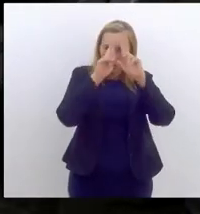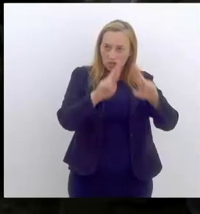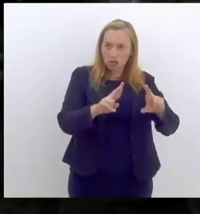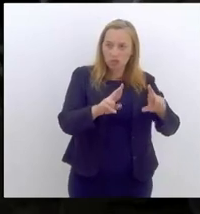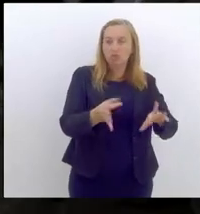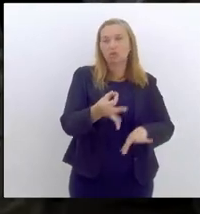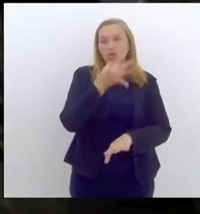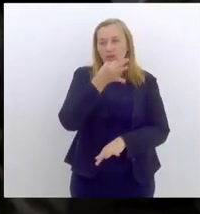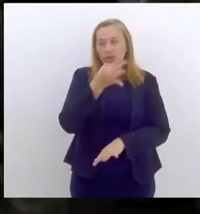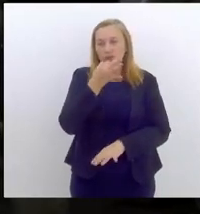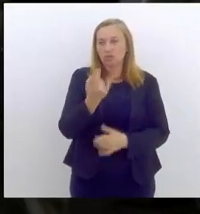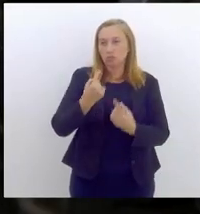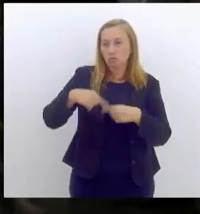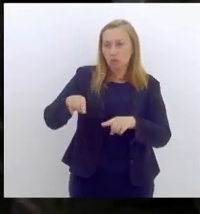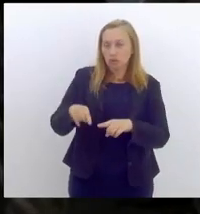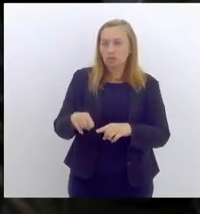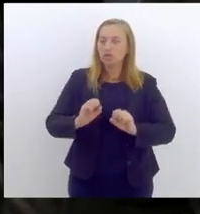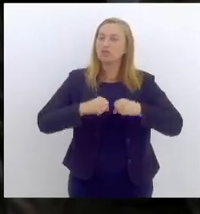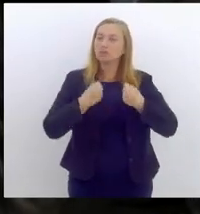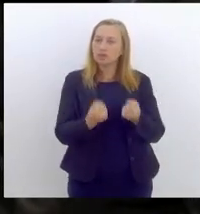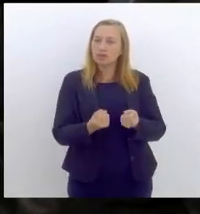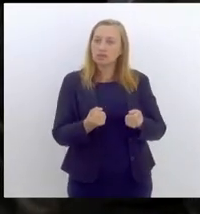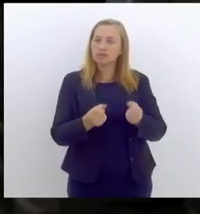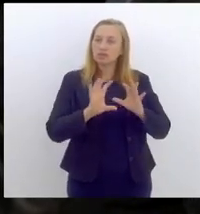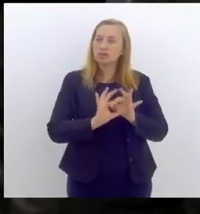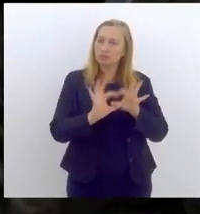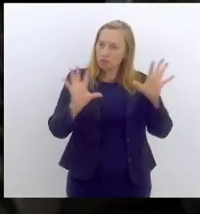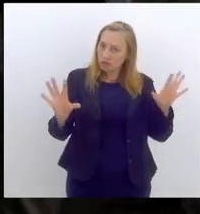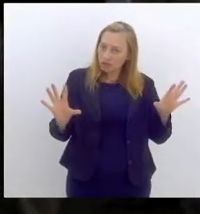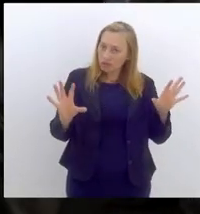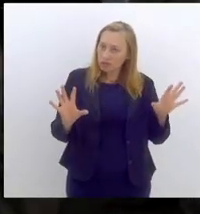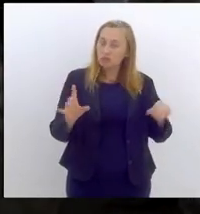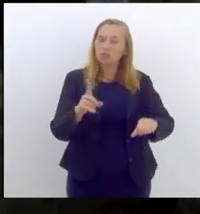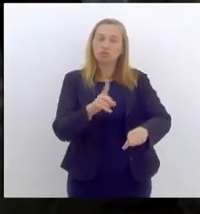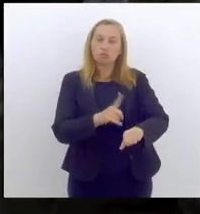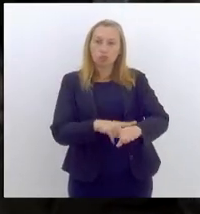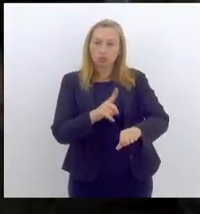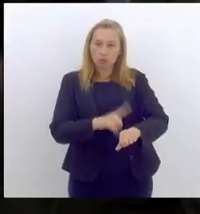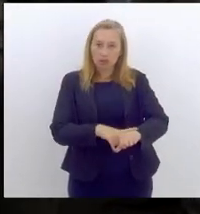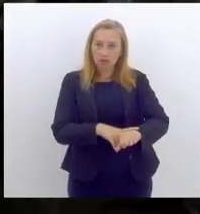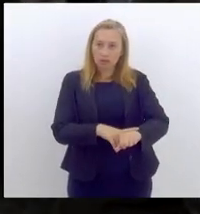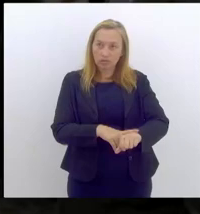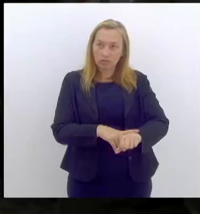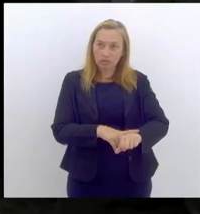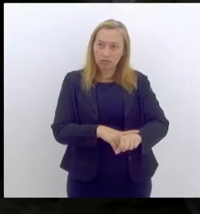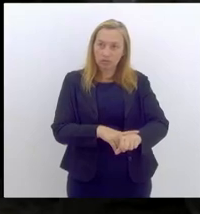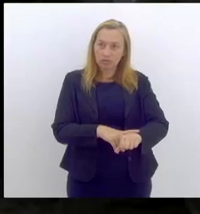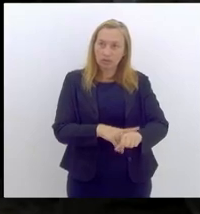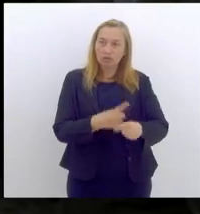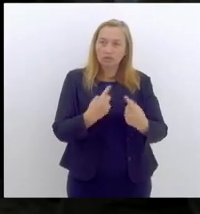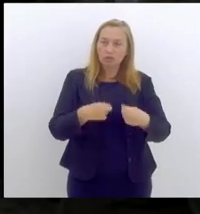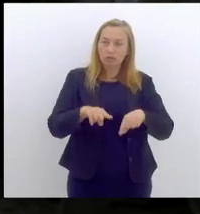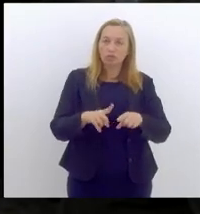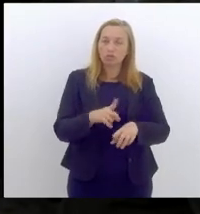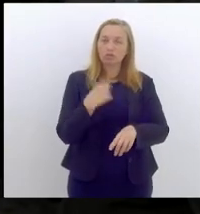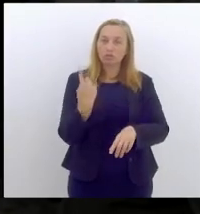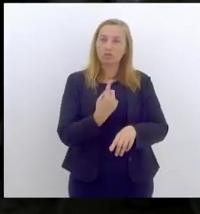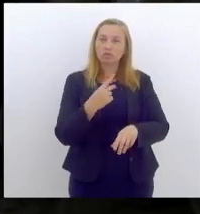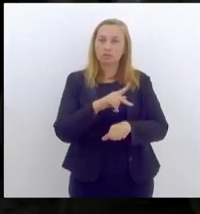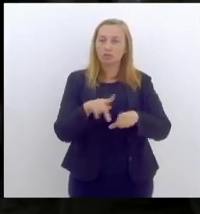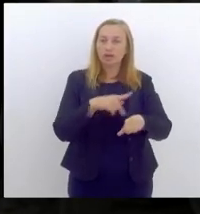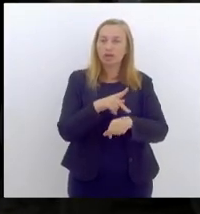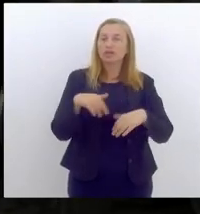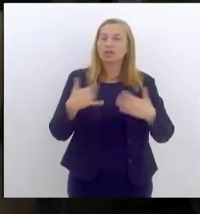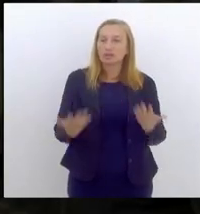opiniões divergentes e de fortalecimento da democracia num momento em que ela está sendo muito atacada no nosso país. Então, em conjunto